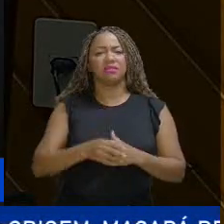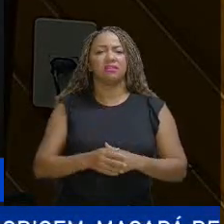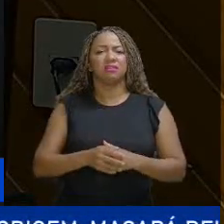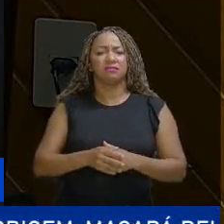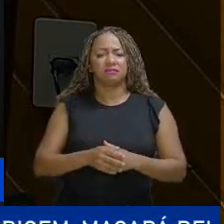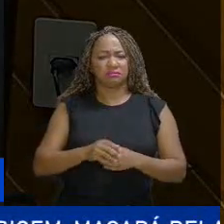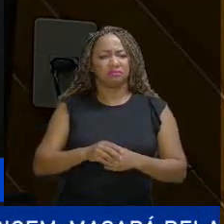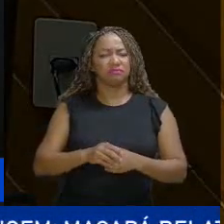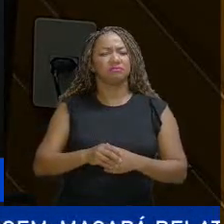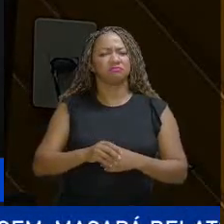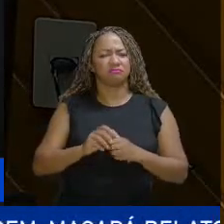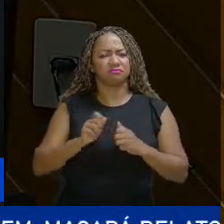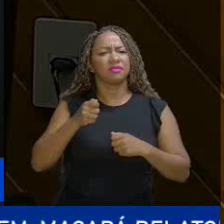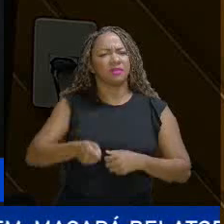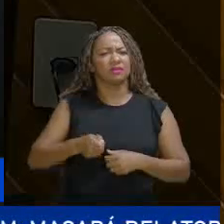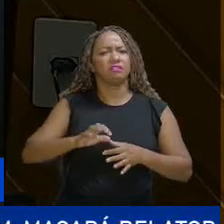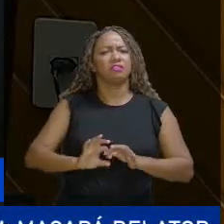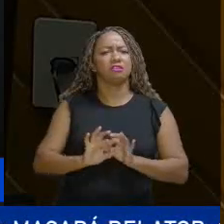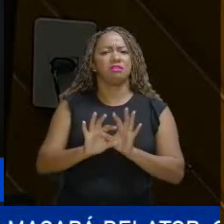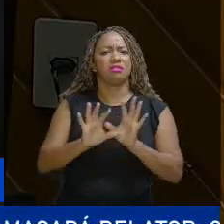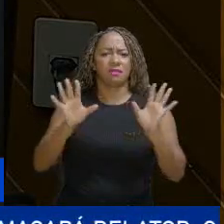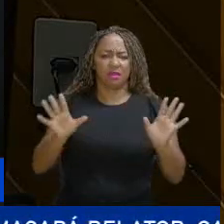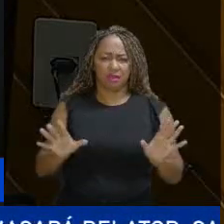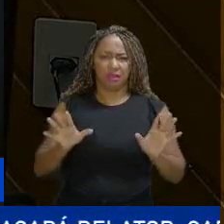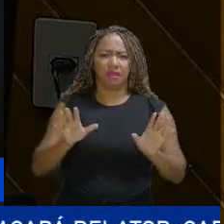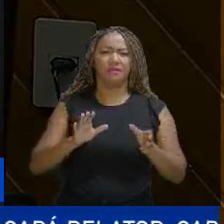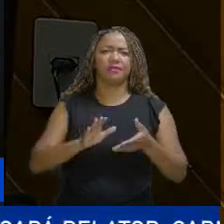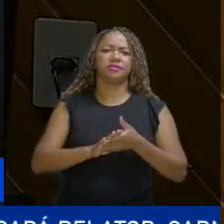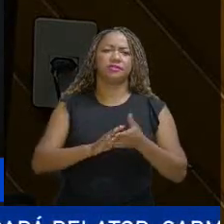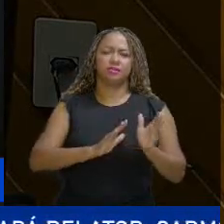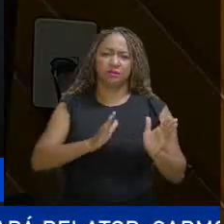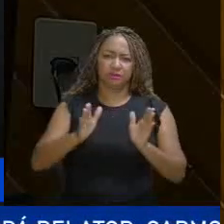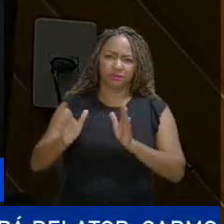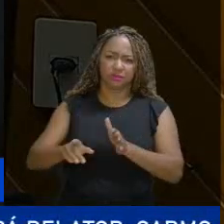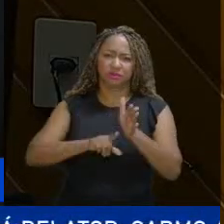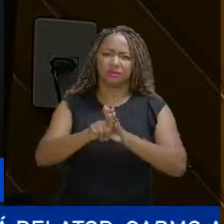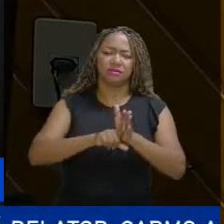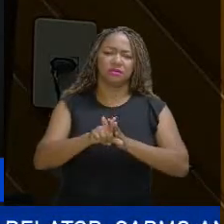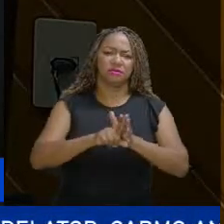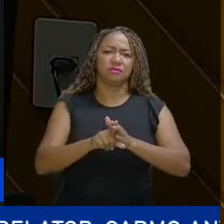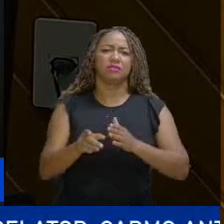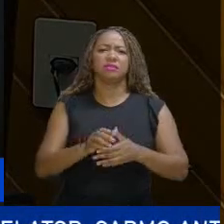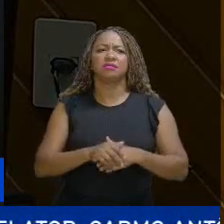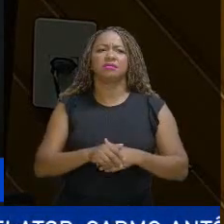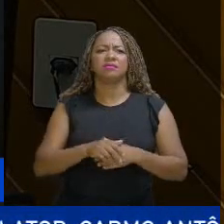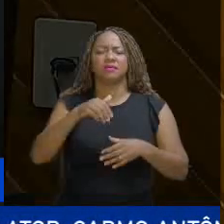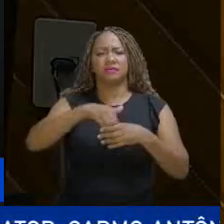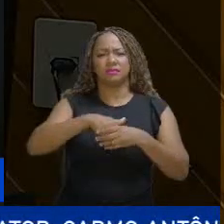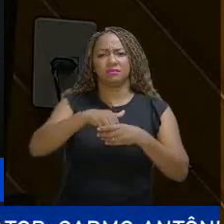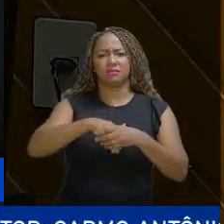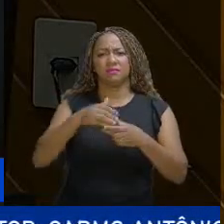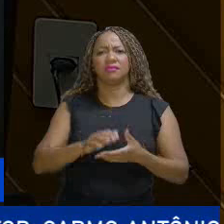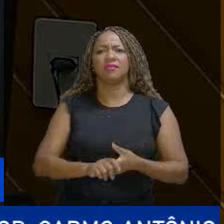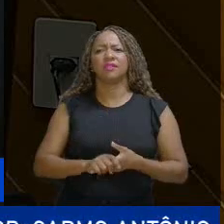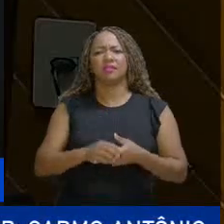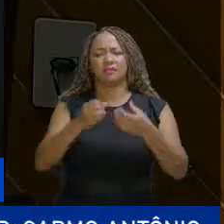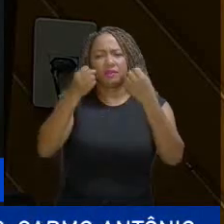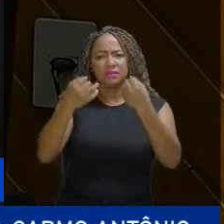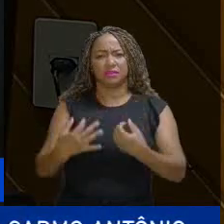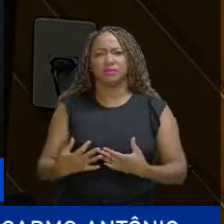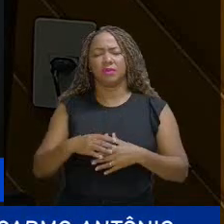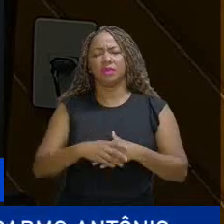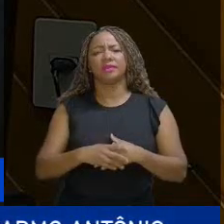autorizava a tramitação dos processos investigativos nas zonas eleitorais, conforme bem pontuado pelo